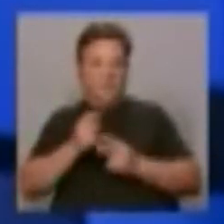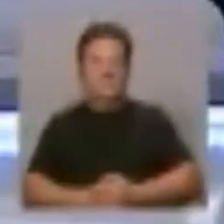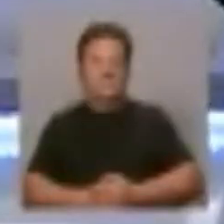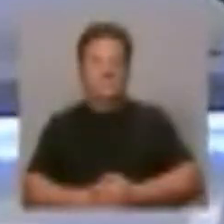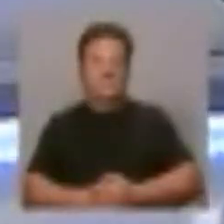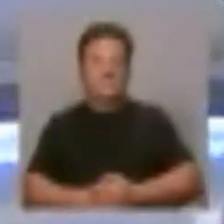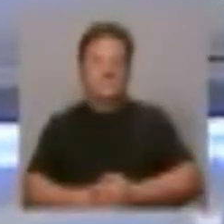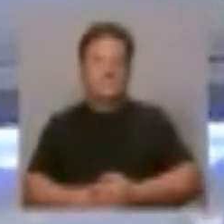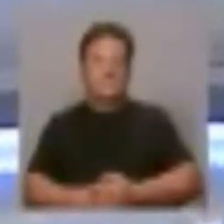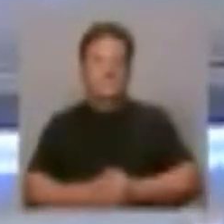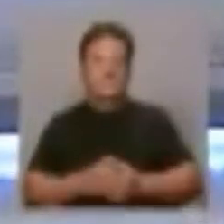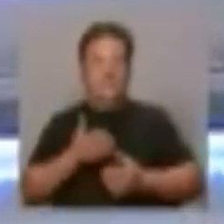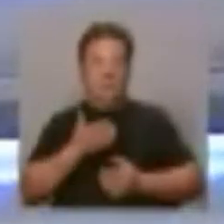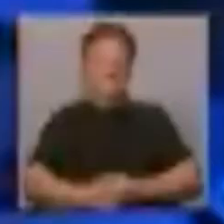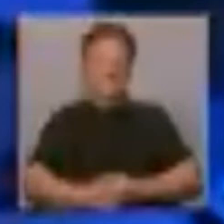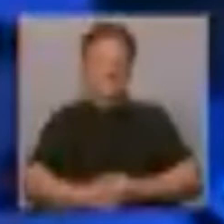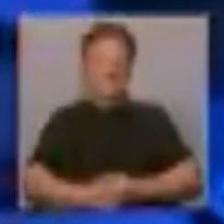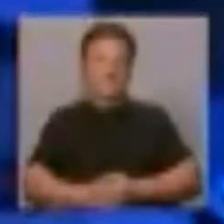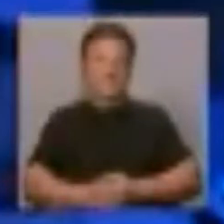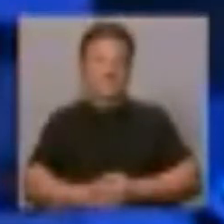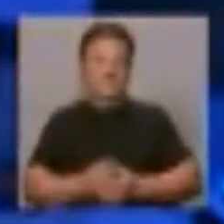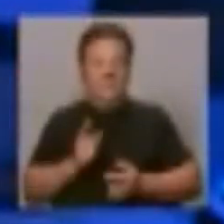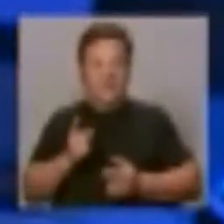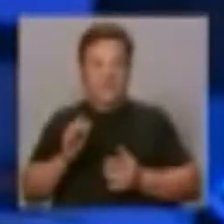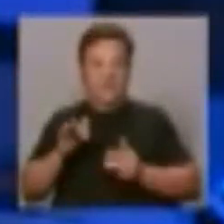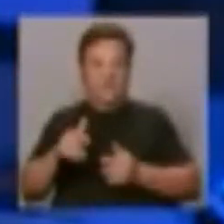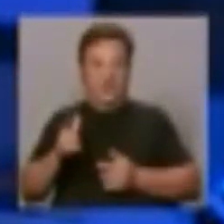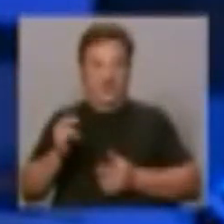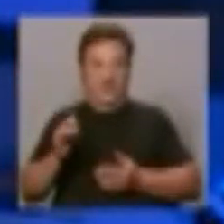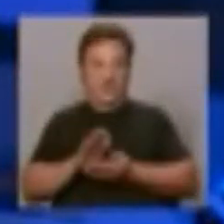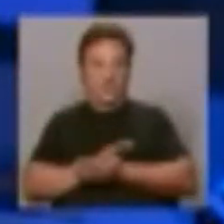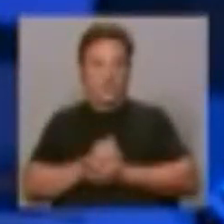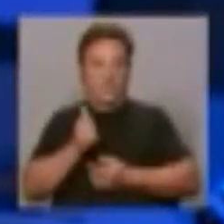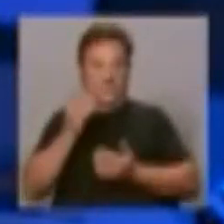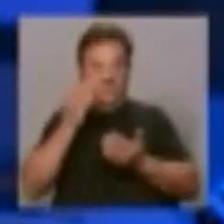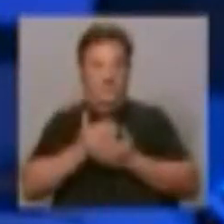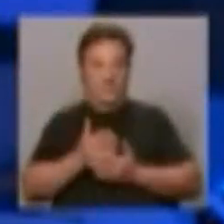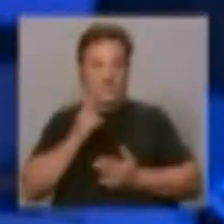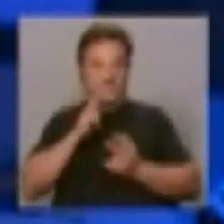Até já. Eu fui Sarrato ontem no... E assim terminou o telejornal. Boa noite. Até amanhã.